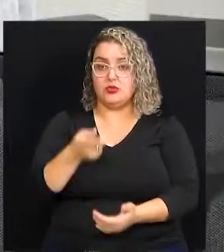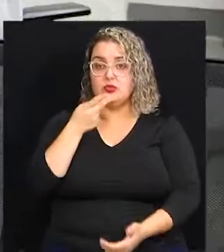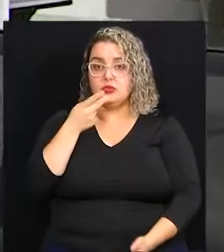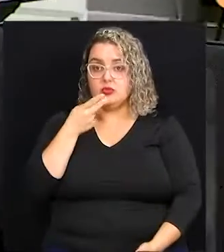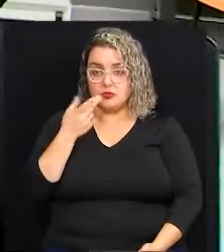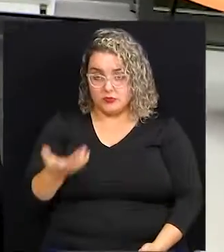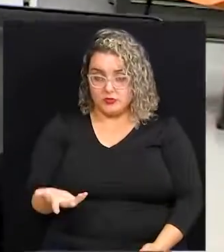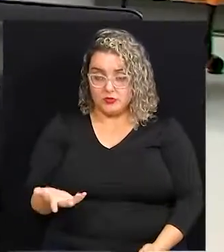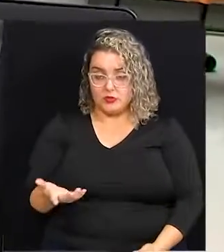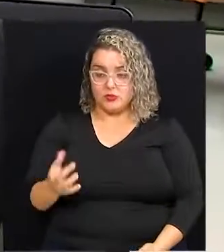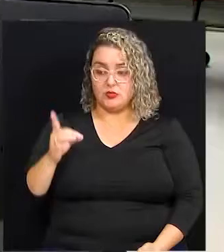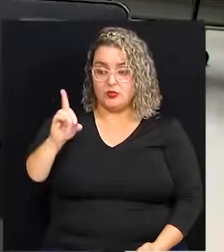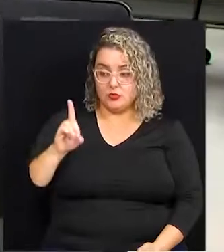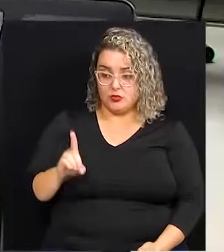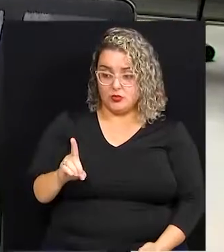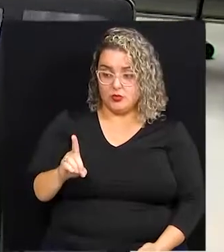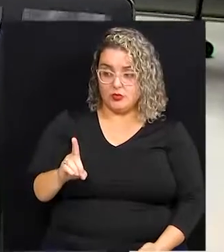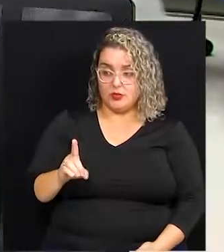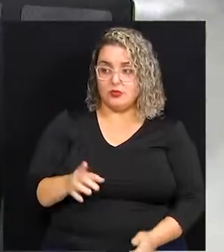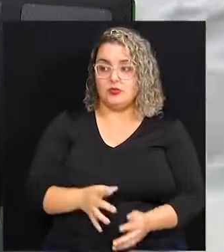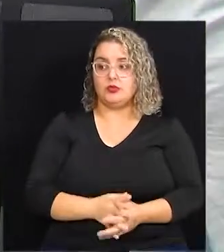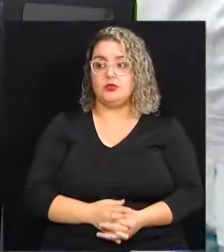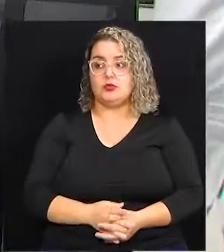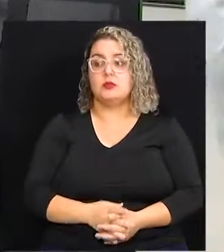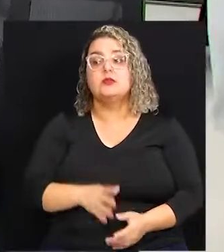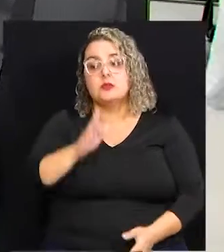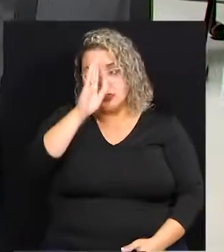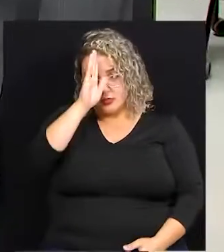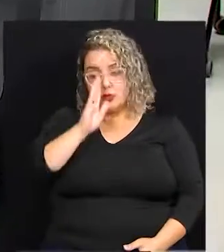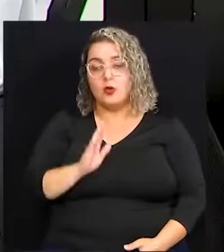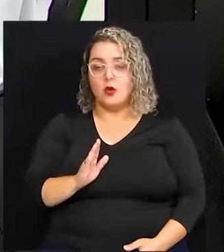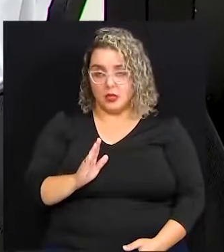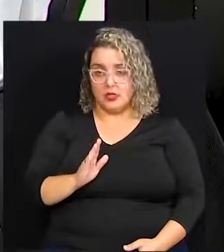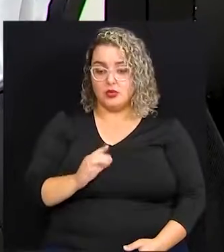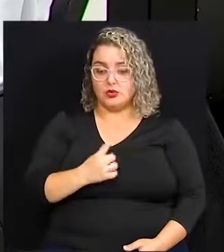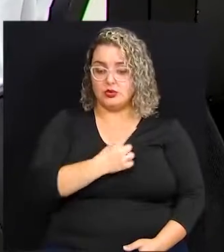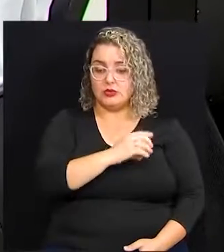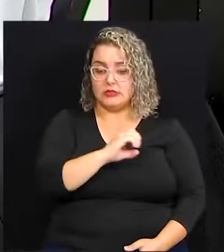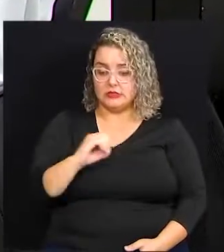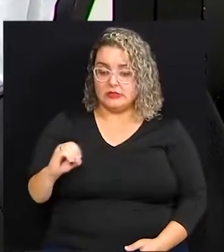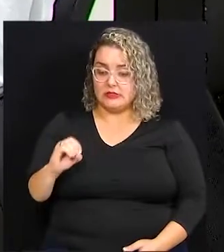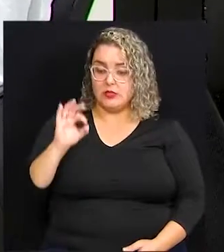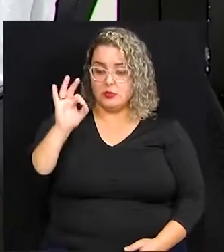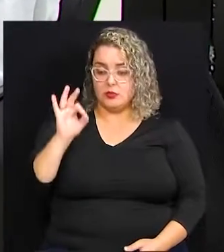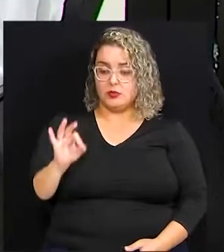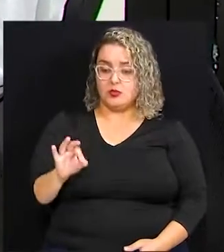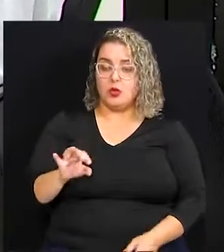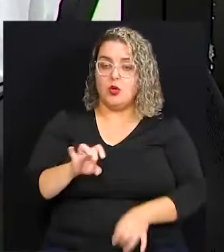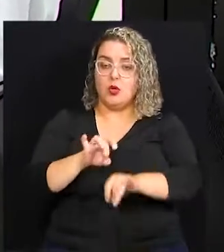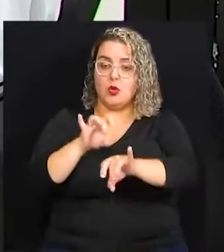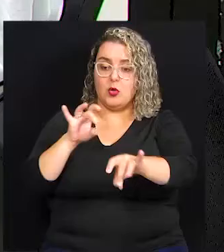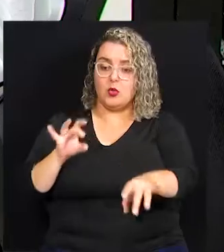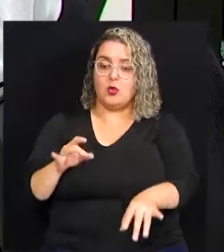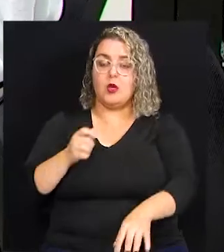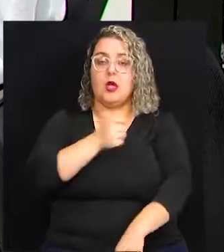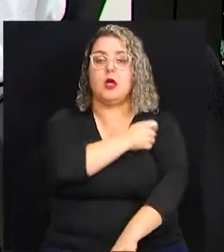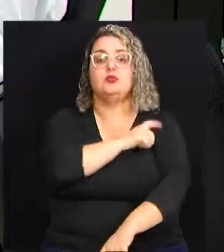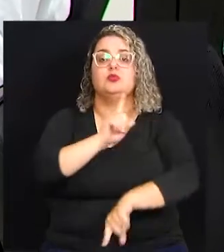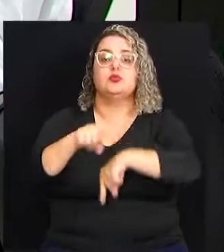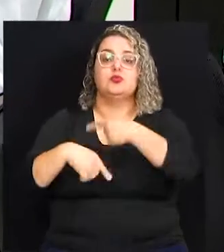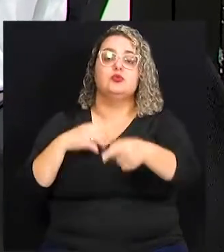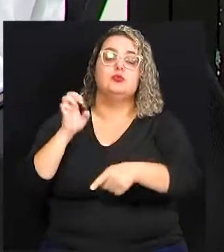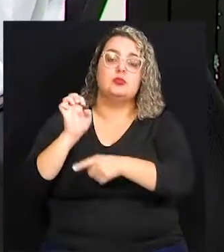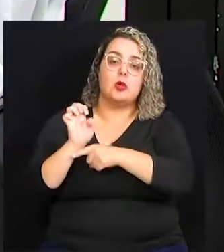nós estávamos conversando, não é, com o diretor, são gratuitas e 100% online. E alunos de